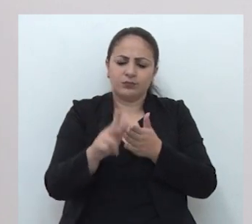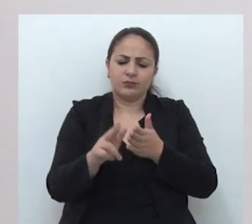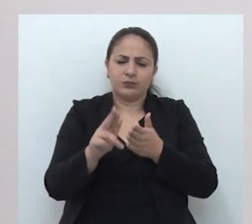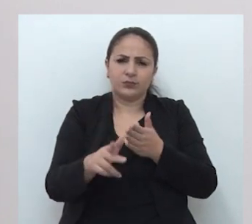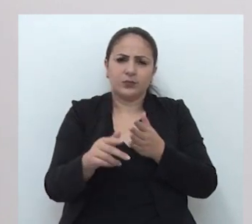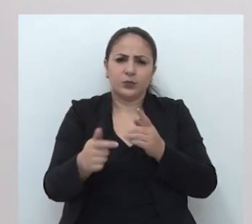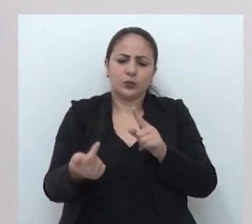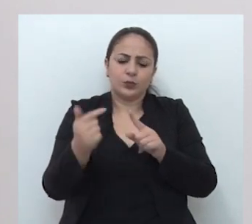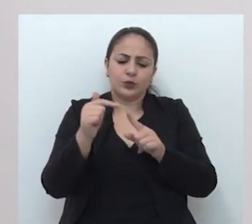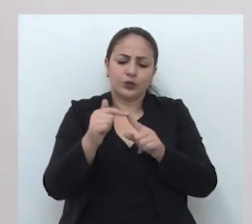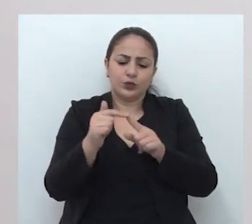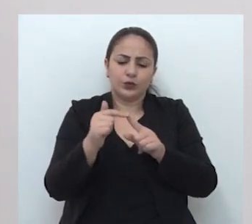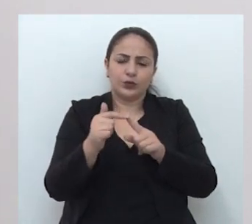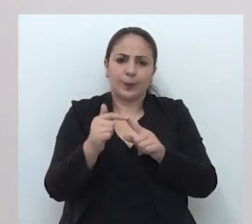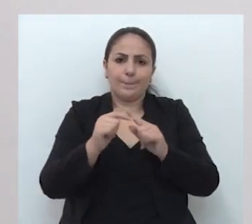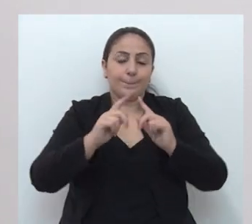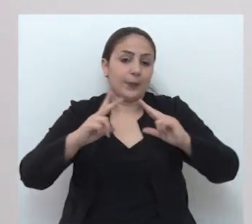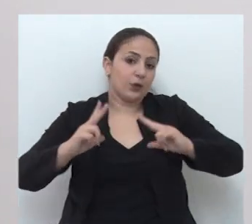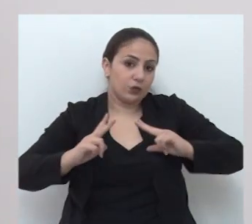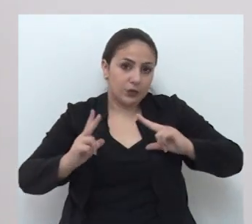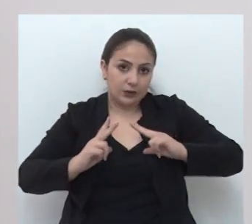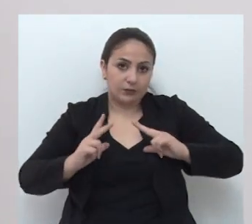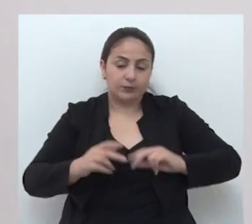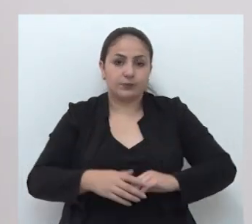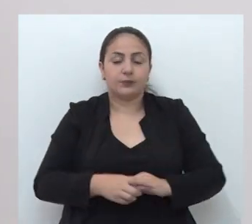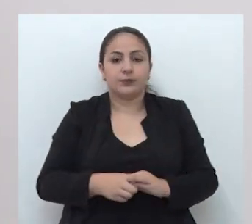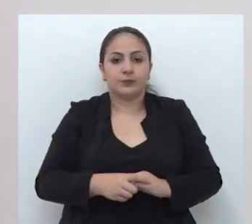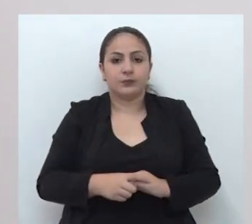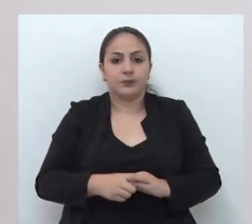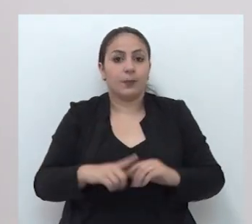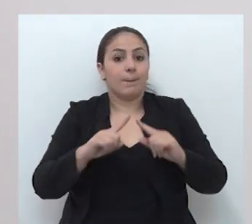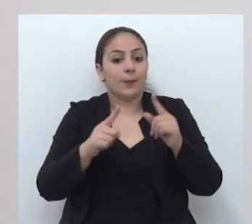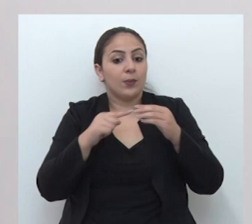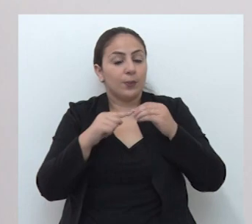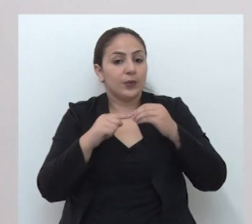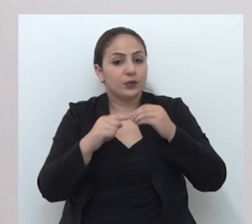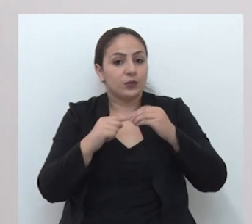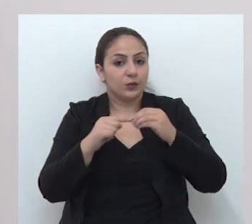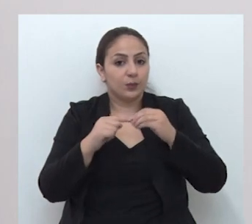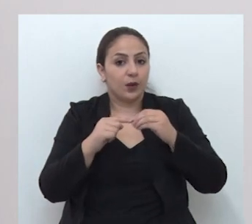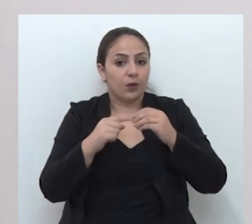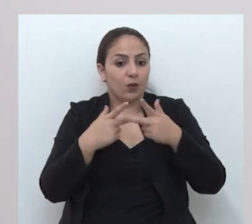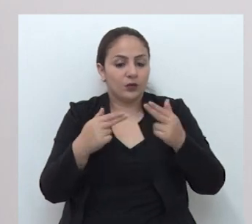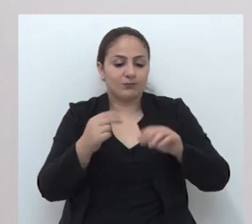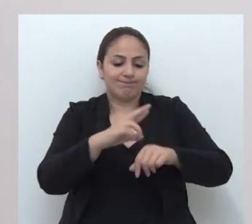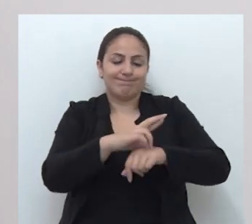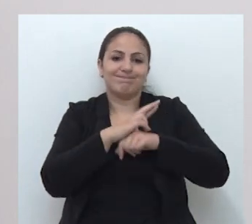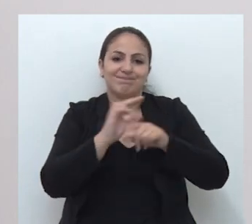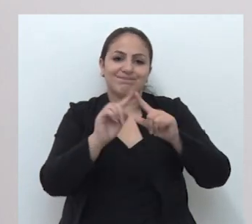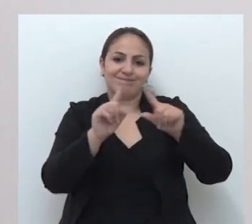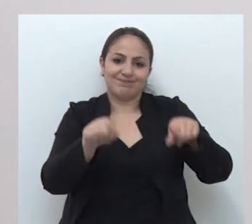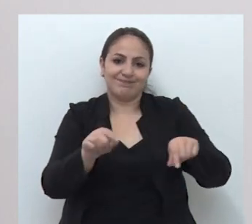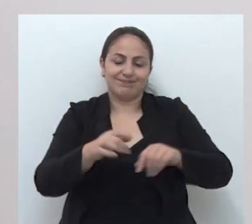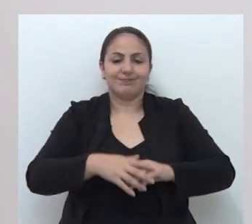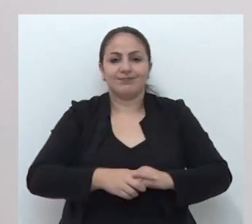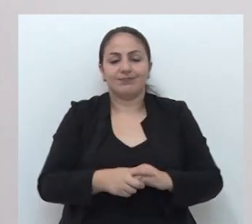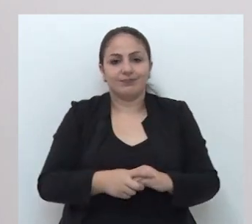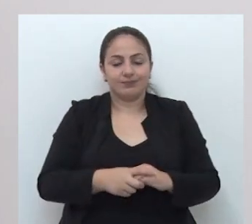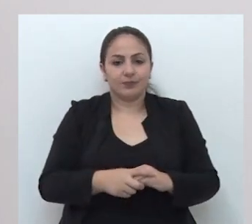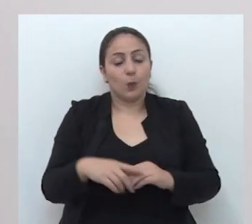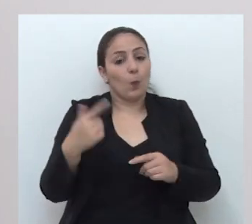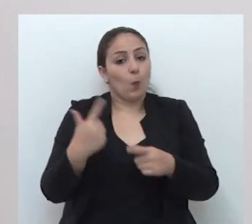vários princípios pessoais, mas o principal motivo é segurança pública,